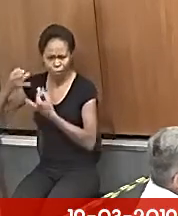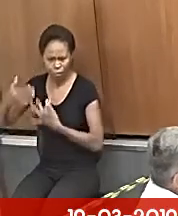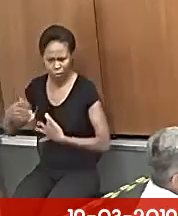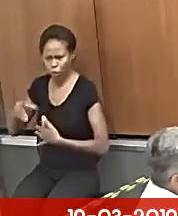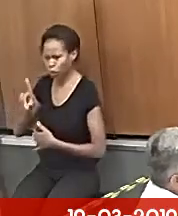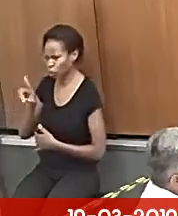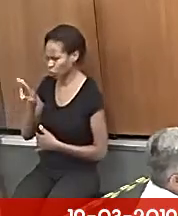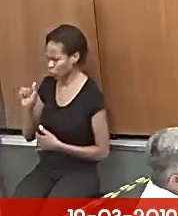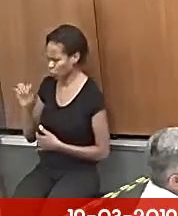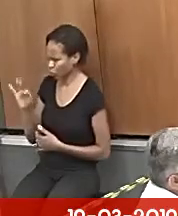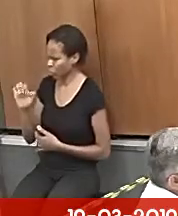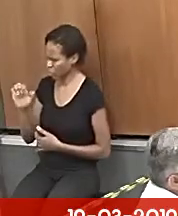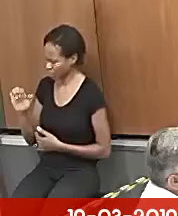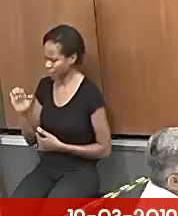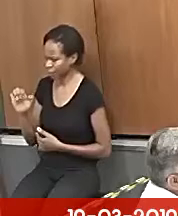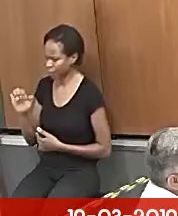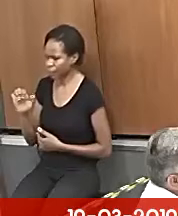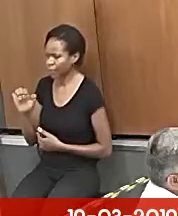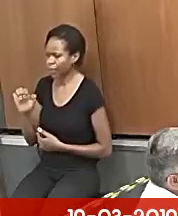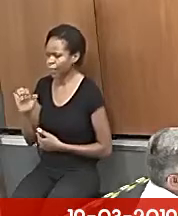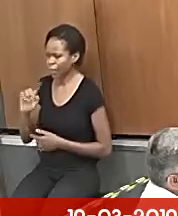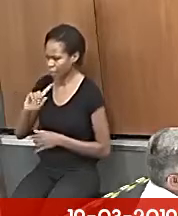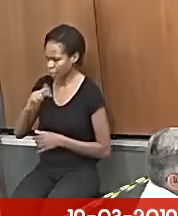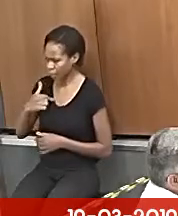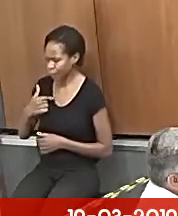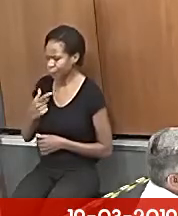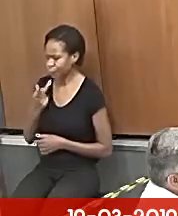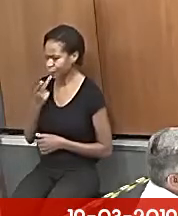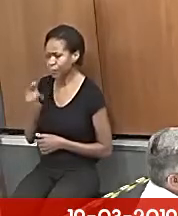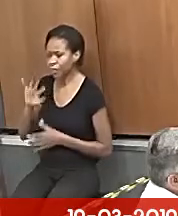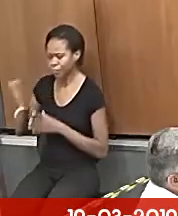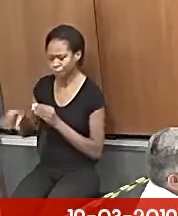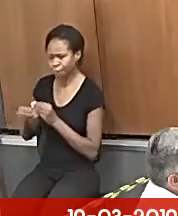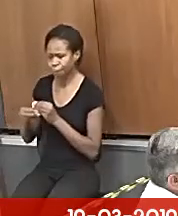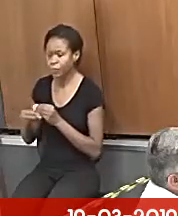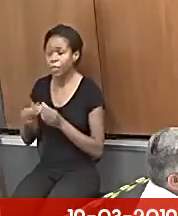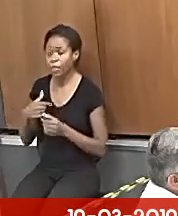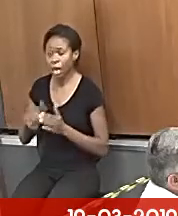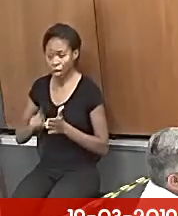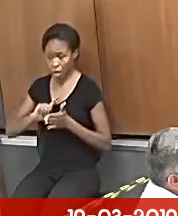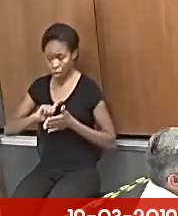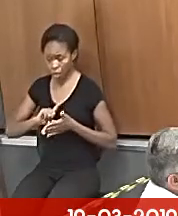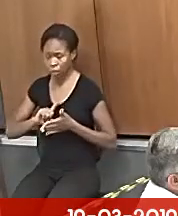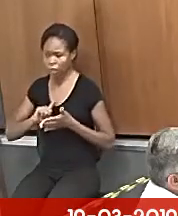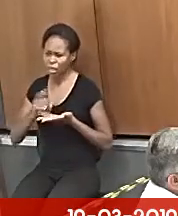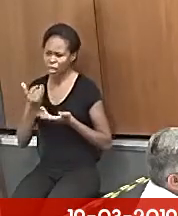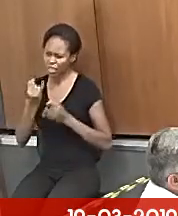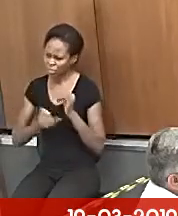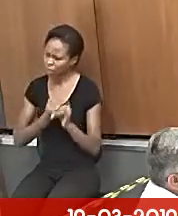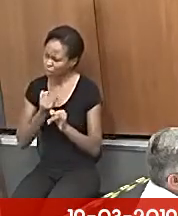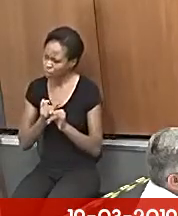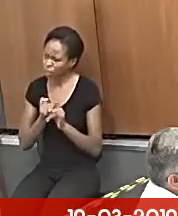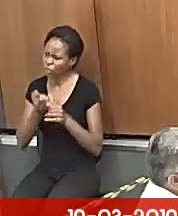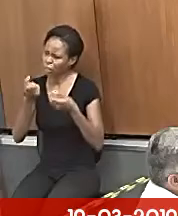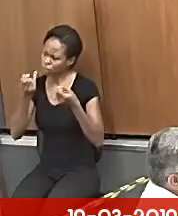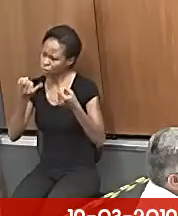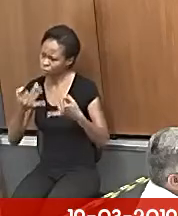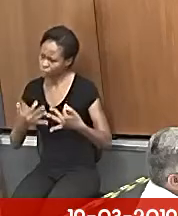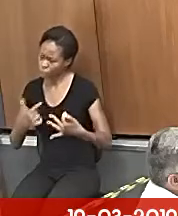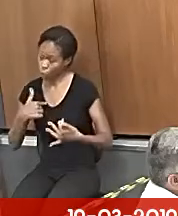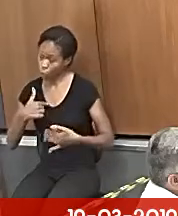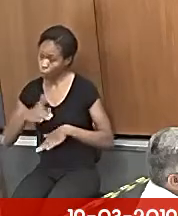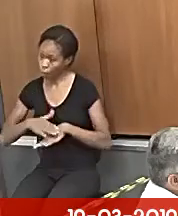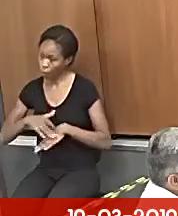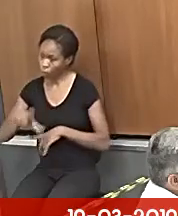quando eu me manifestei nas redes sociais de que tinha escolhido vibra essa comissão